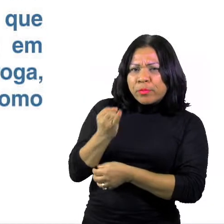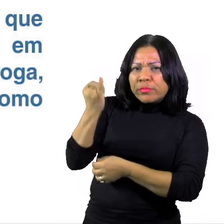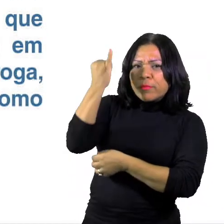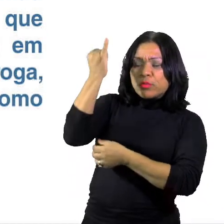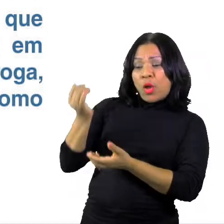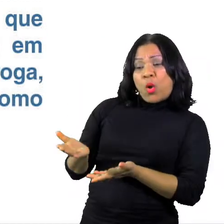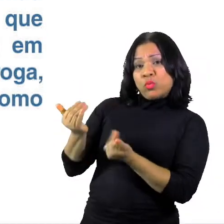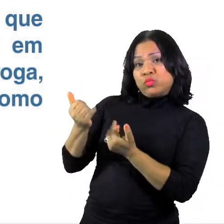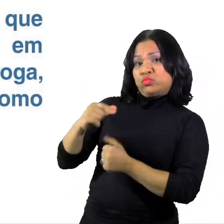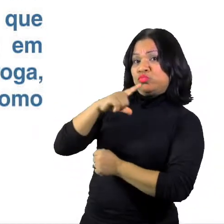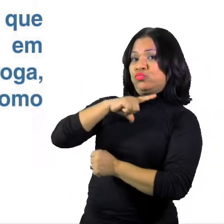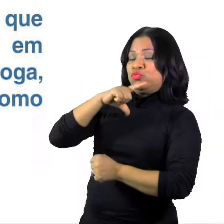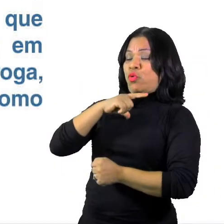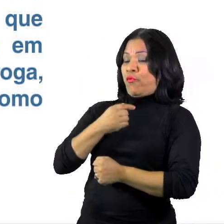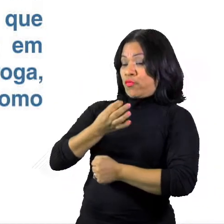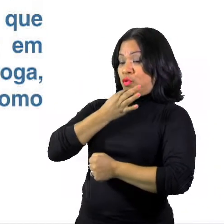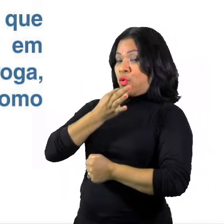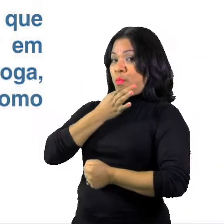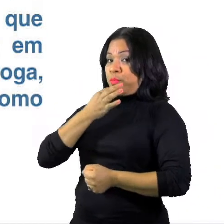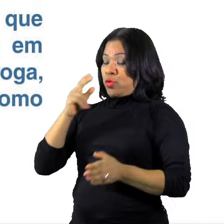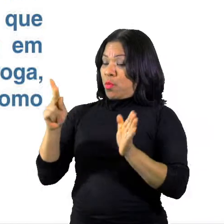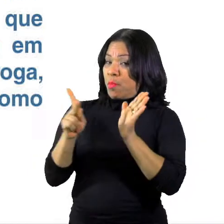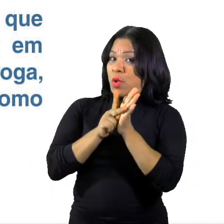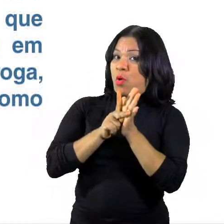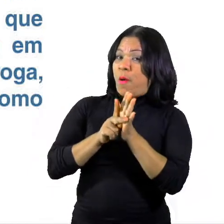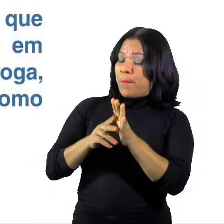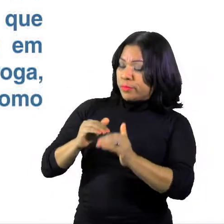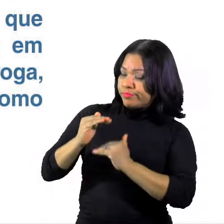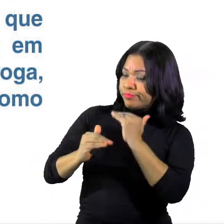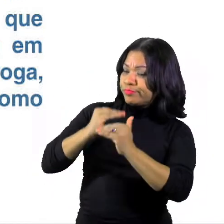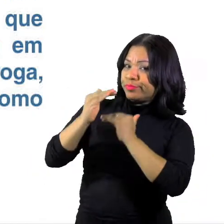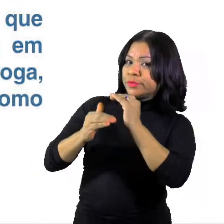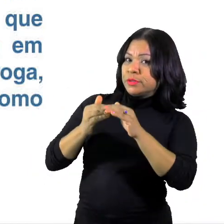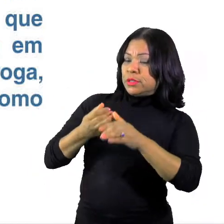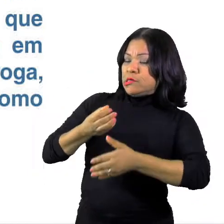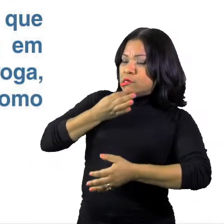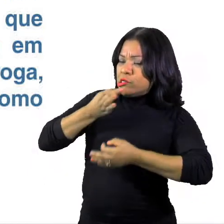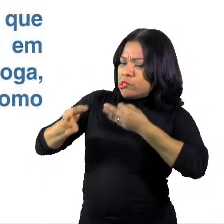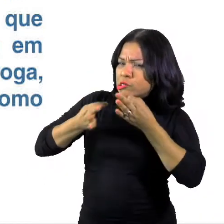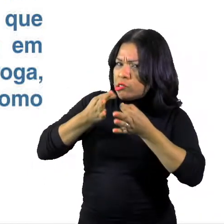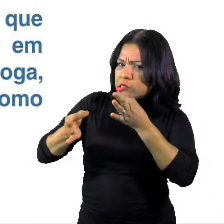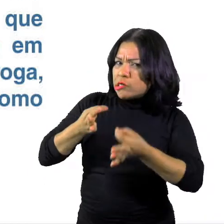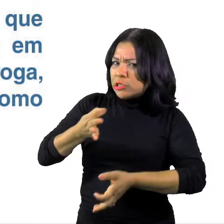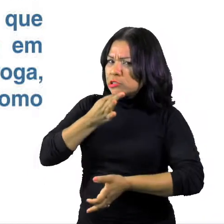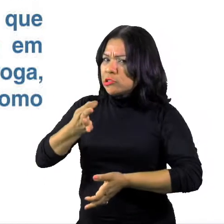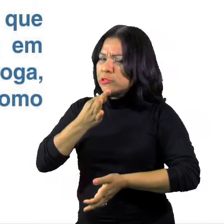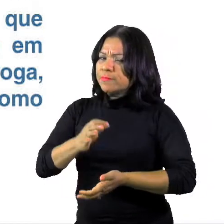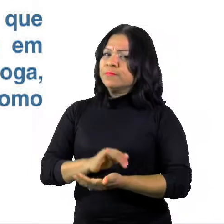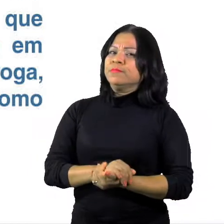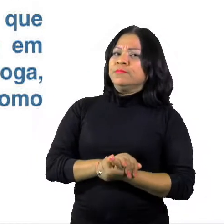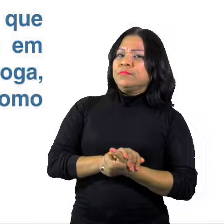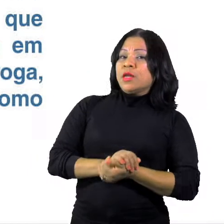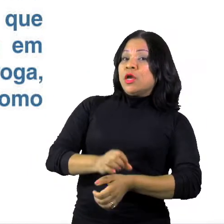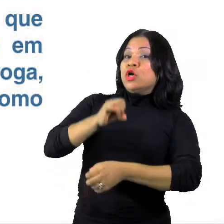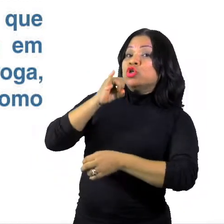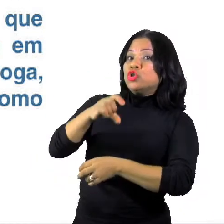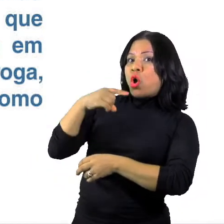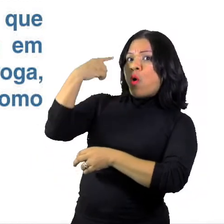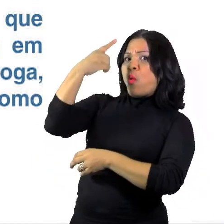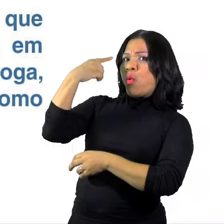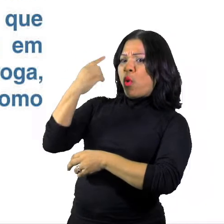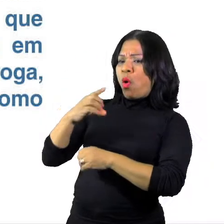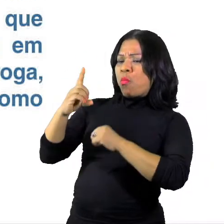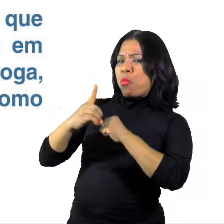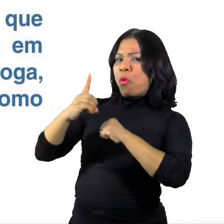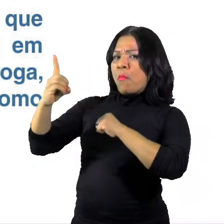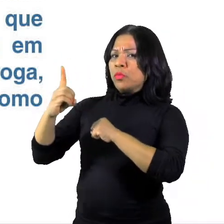e desenvolverem seu senso crítico. Somente um louco como o Dr. QI poderia encarar a droga